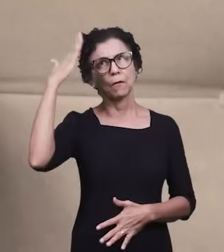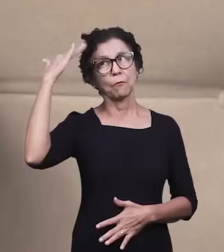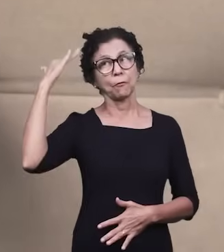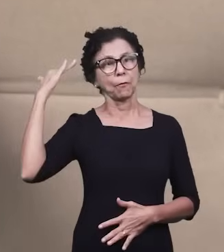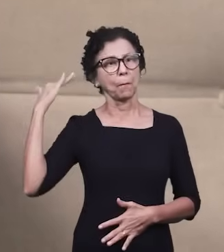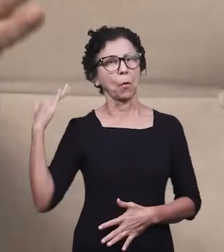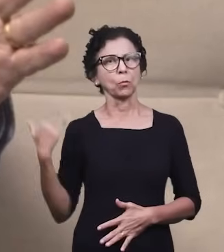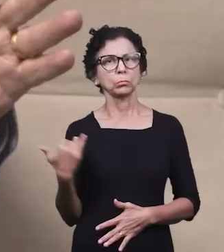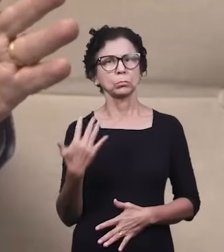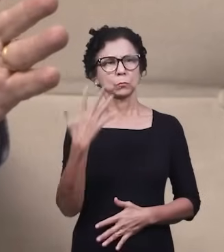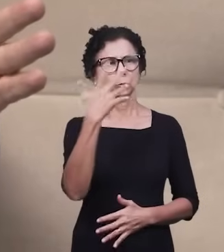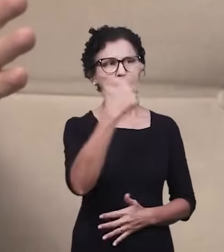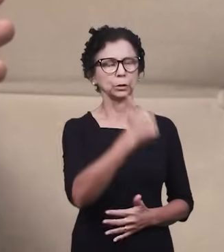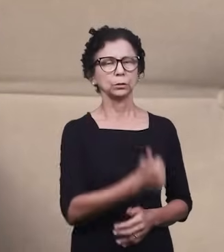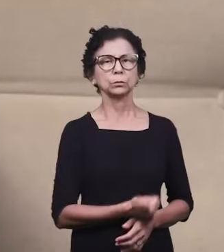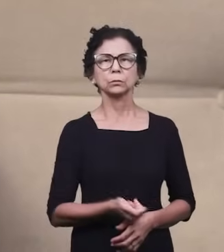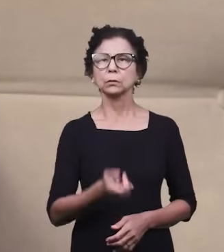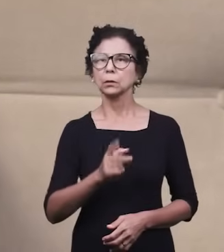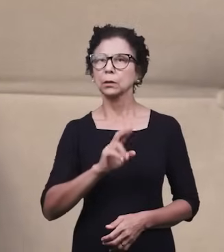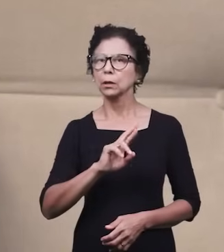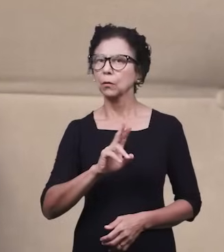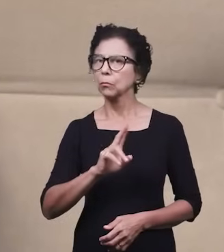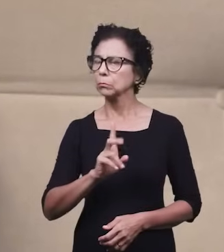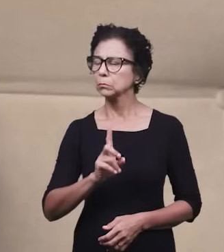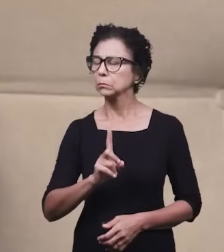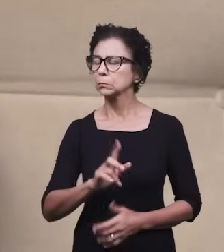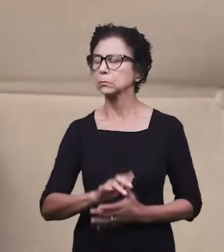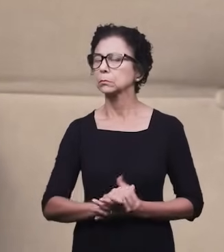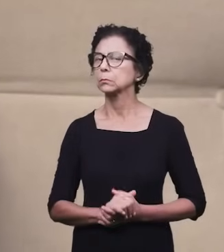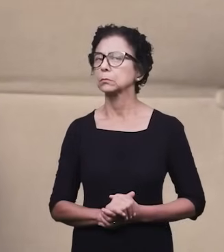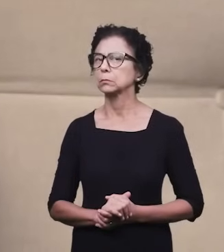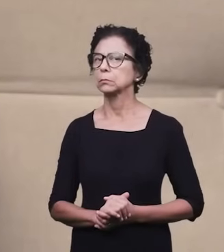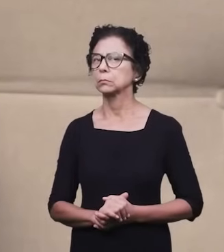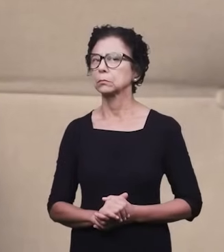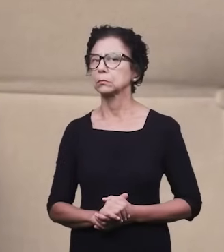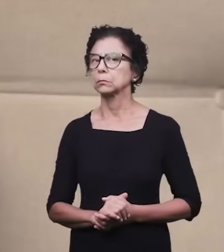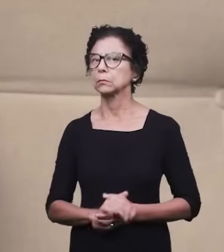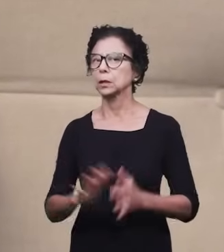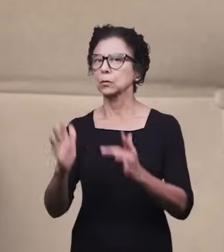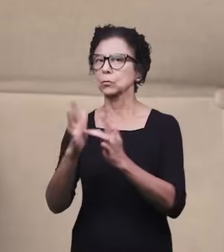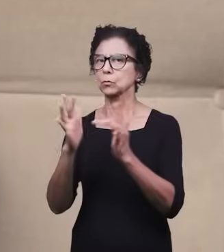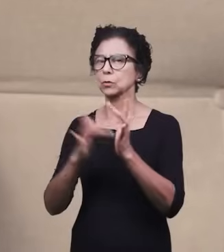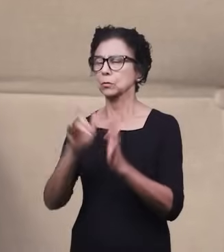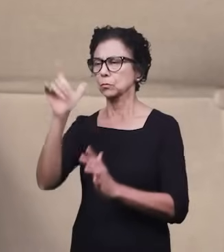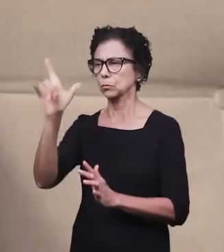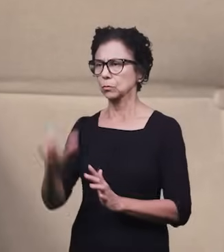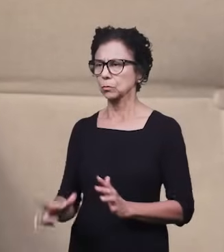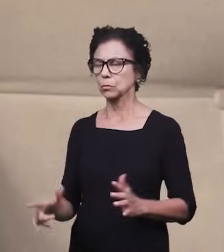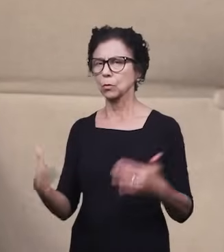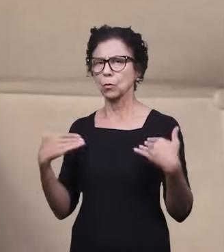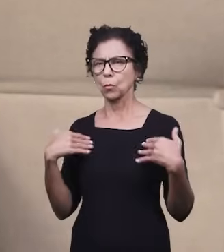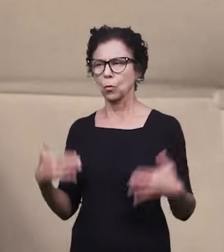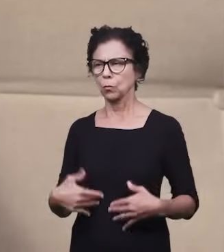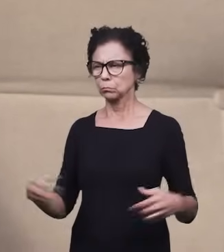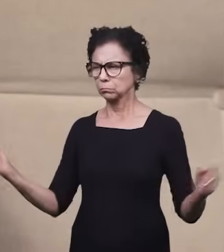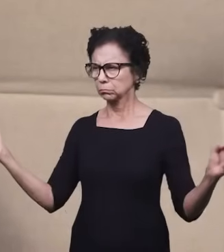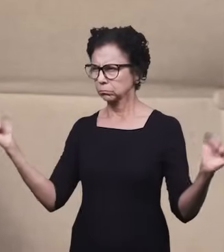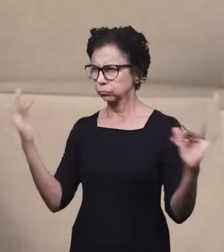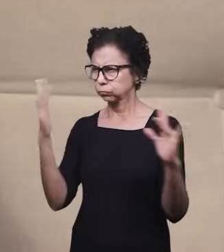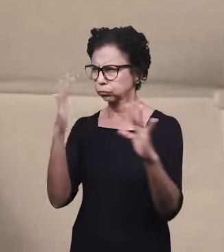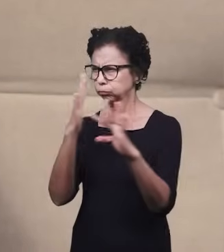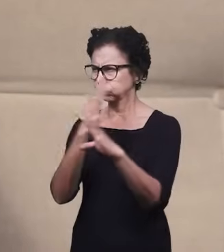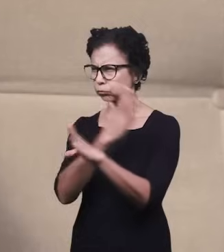Jesus de Hollywood, mas o Jesus glorificado. E esse Jesus